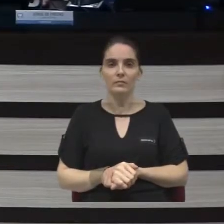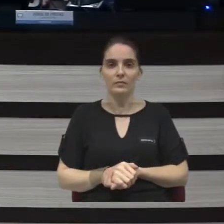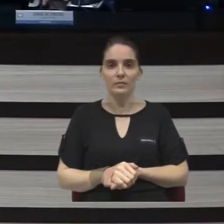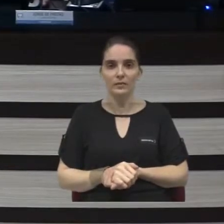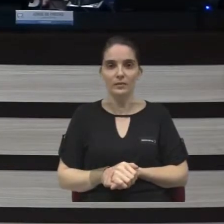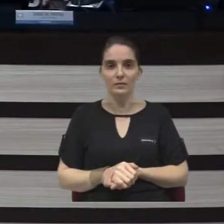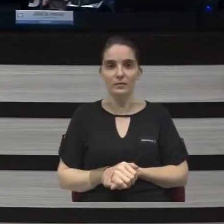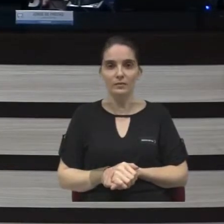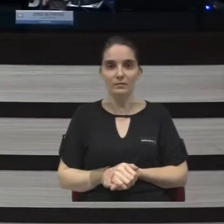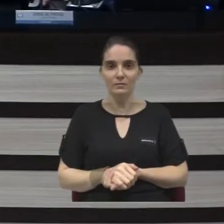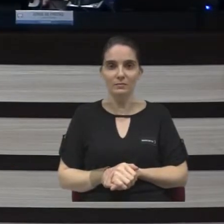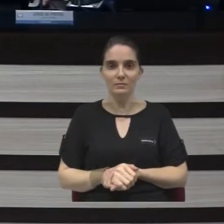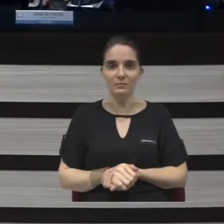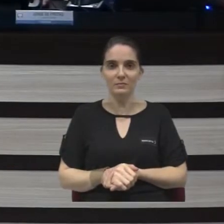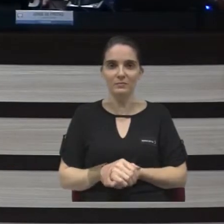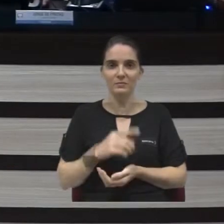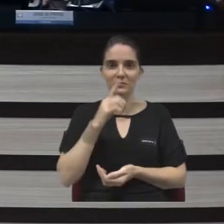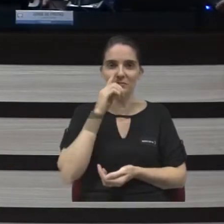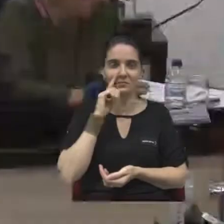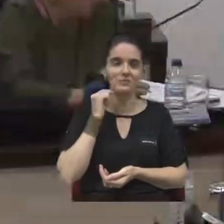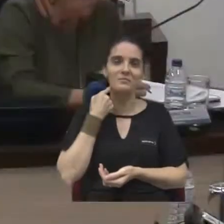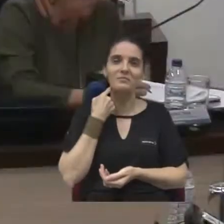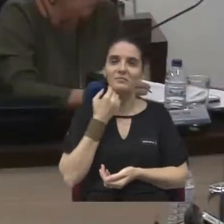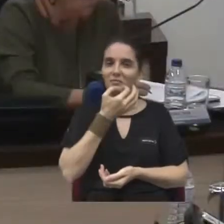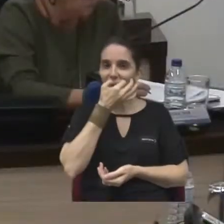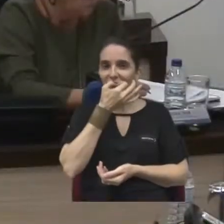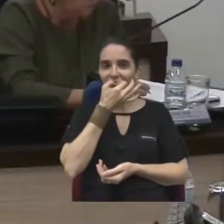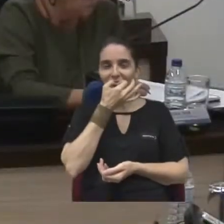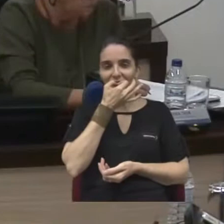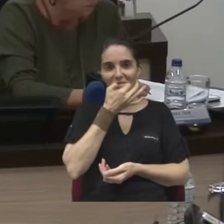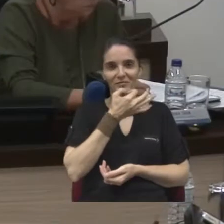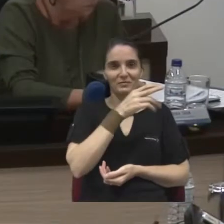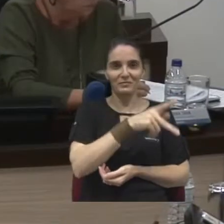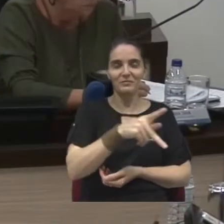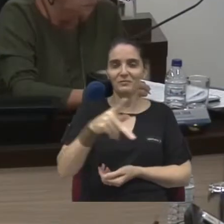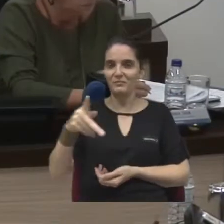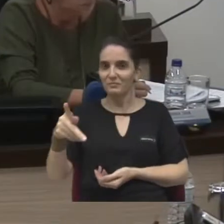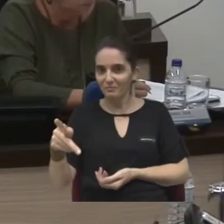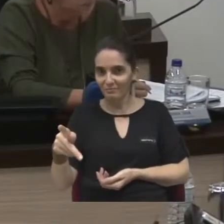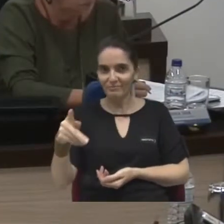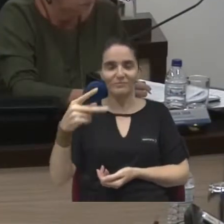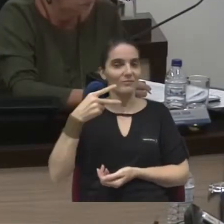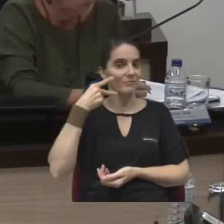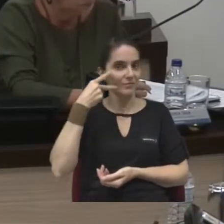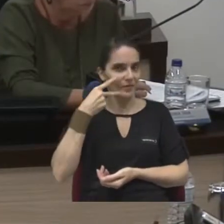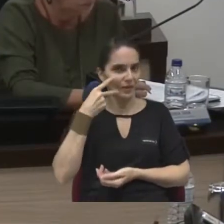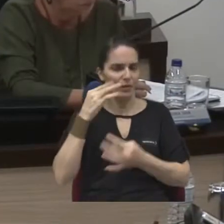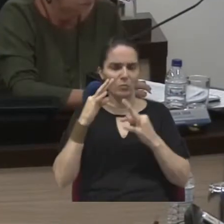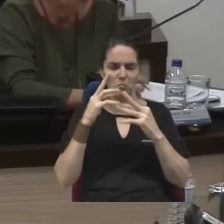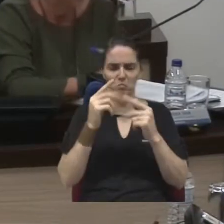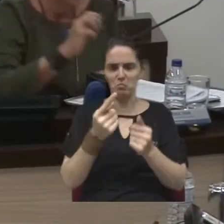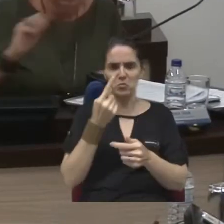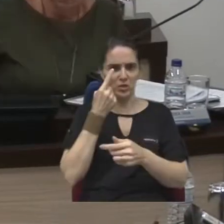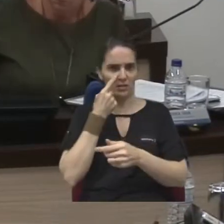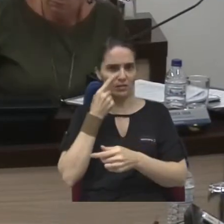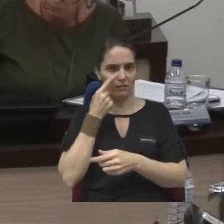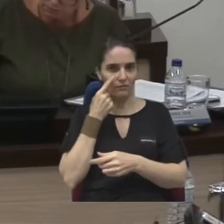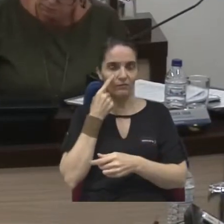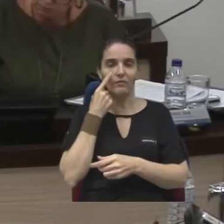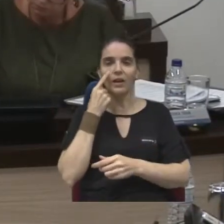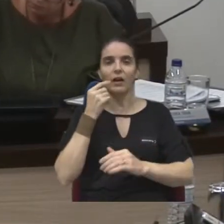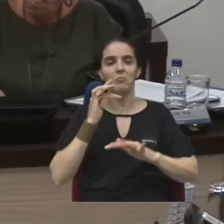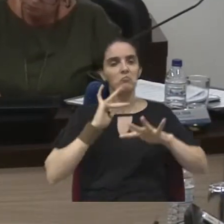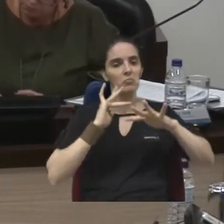o vereador Newton Santos. Senhor presidente, público presente e aqueles que nos acompanham pelas redes